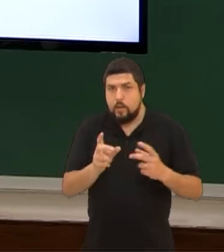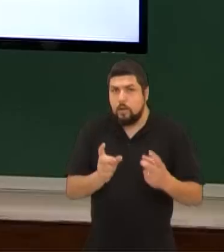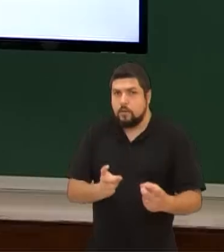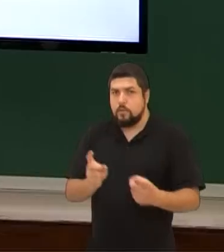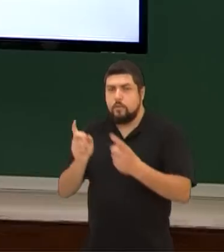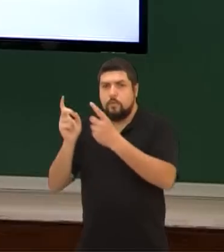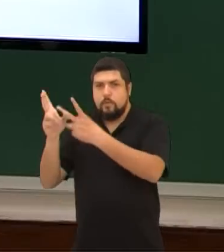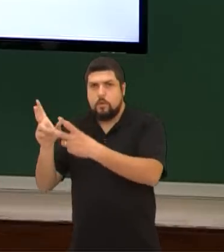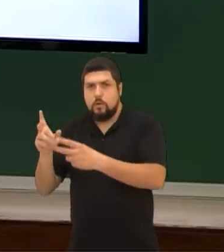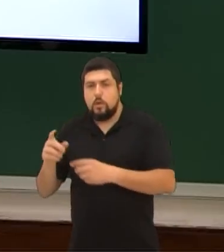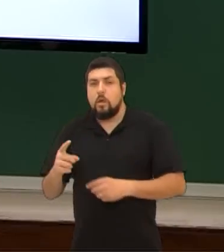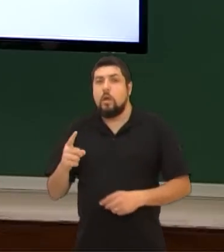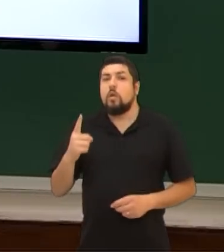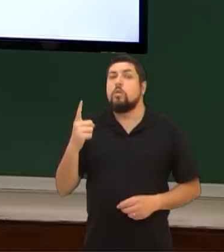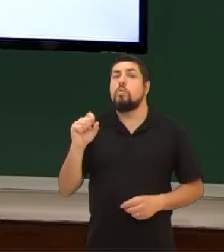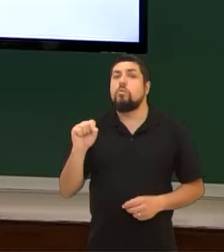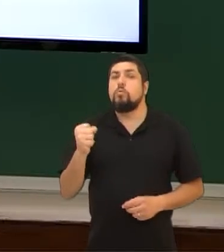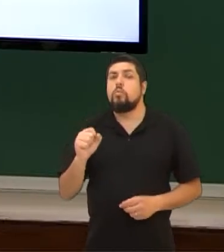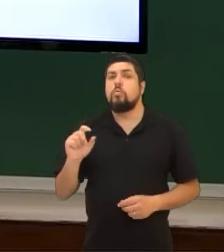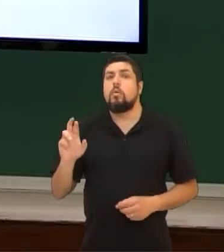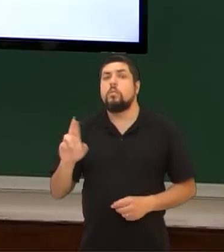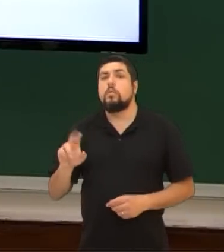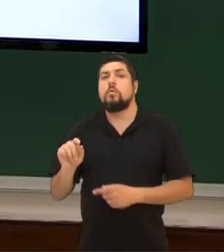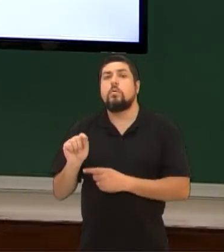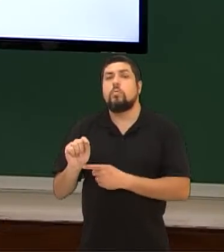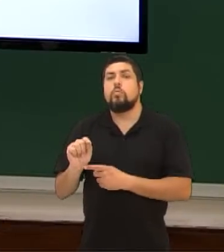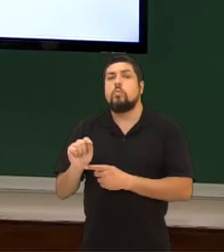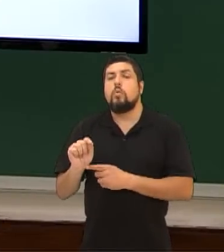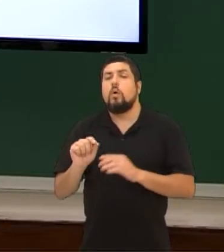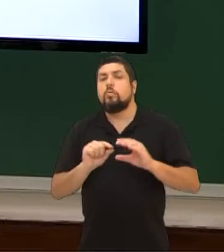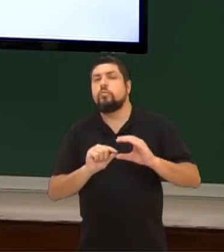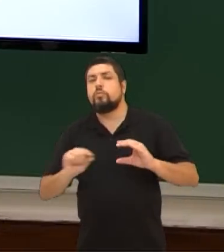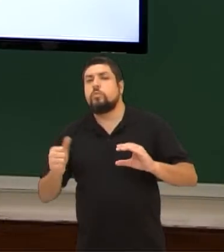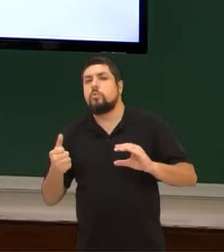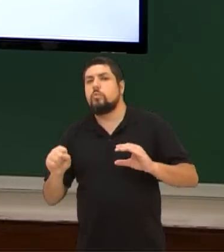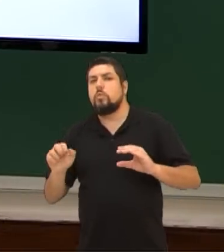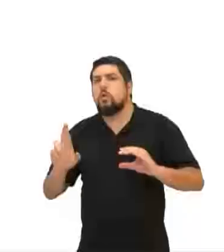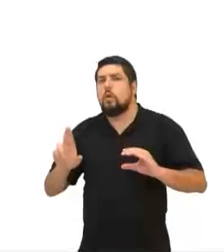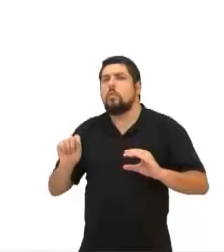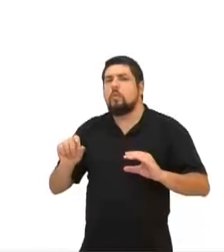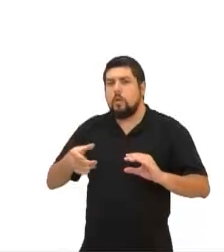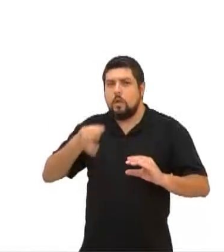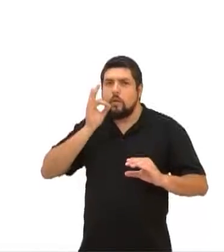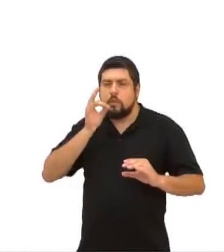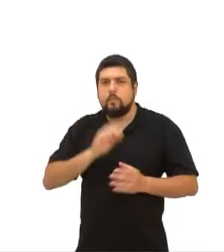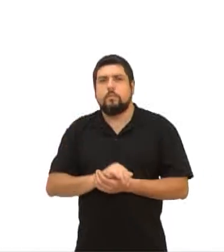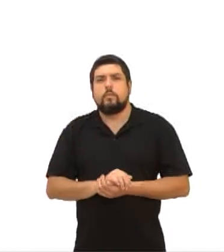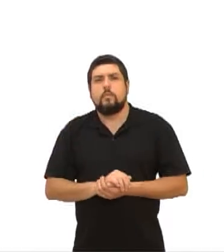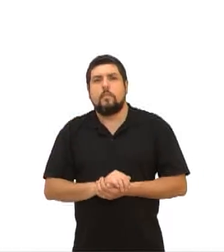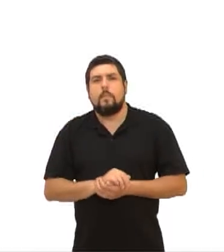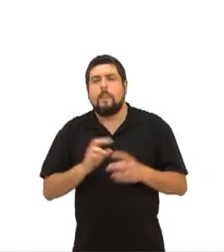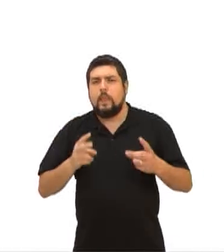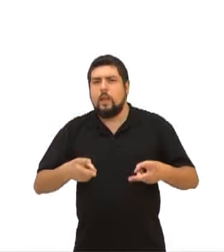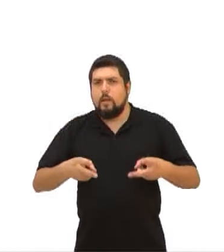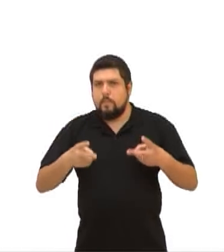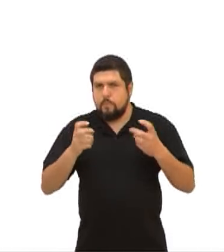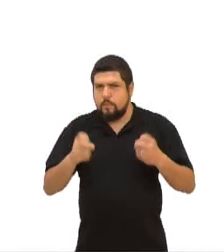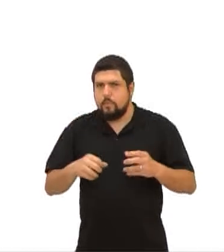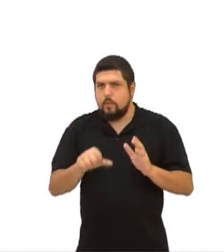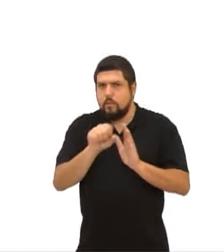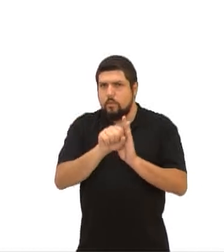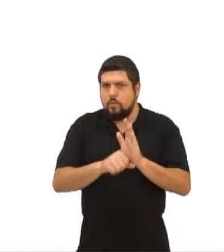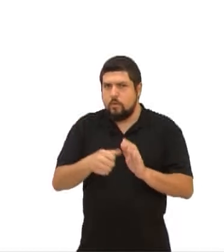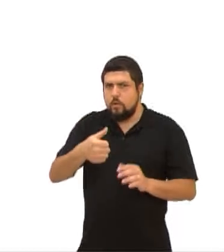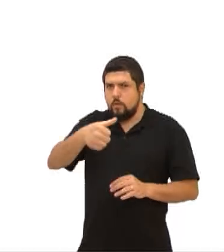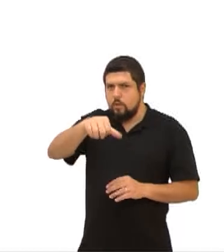externo, R$18 aproximadamente era de café. Veja que, no início do século XIX, o açúcar ainda era o